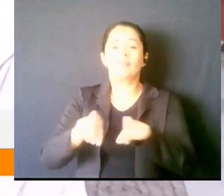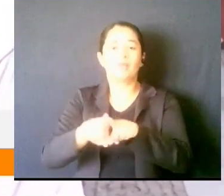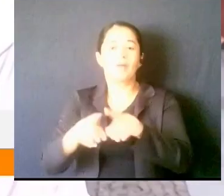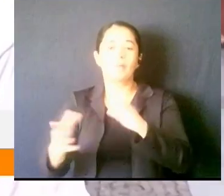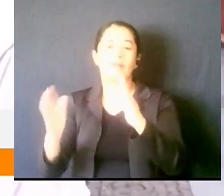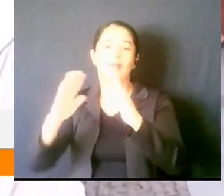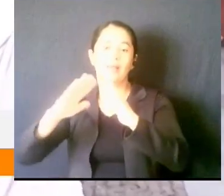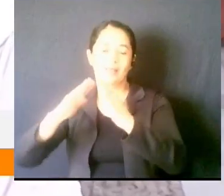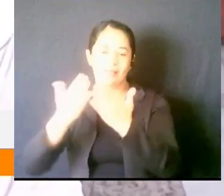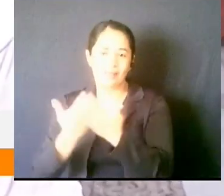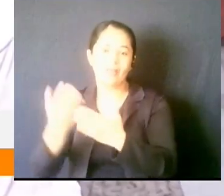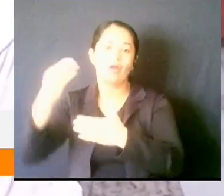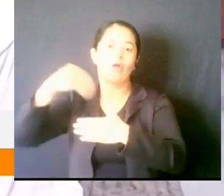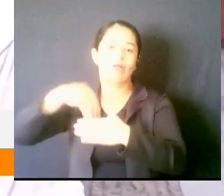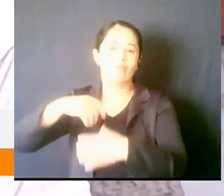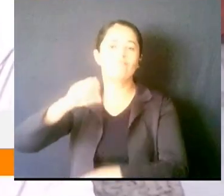poder